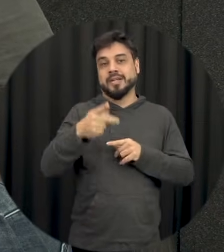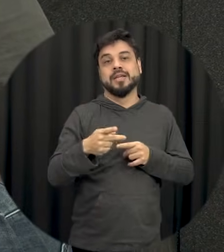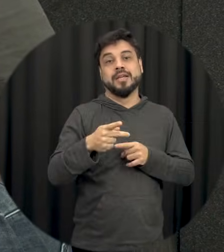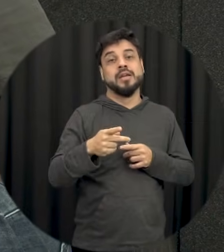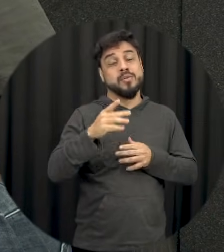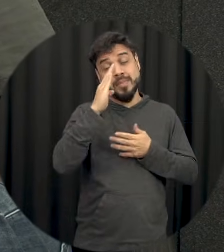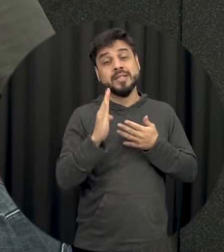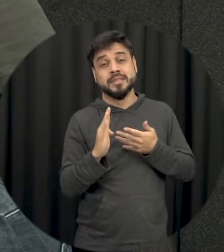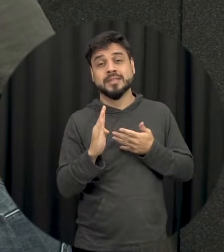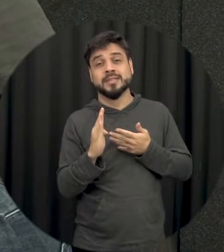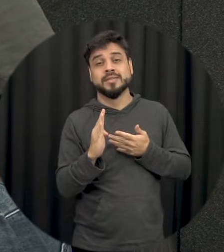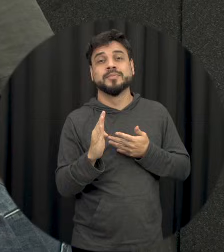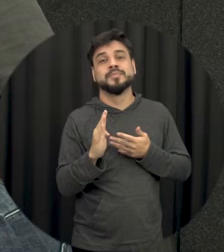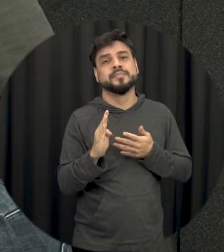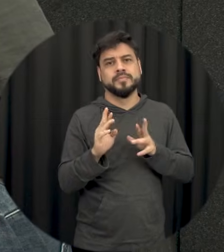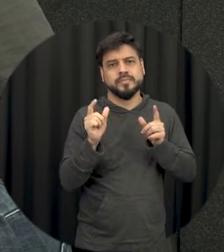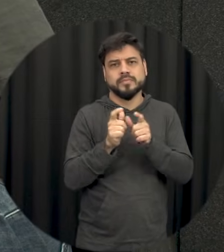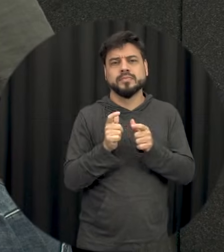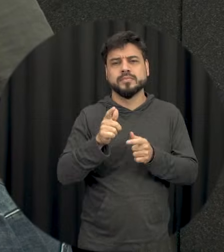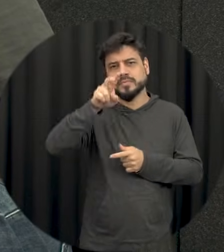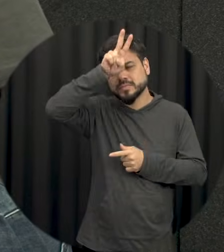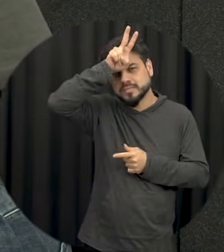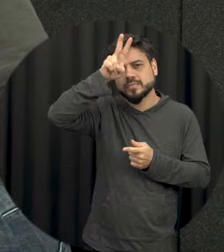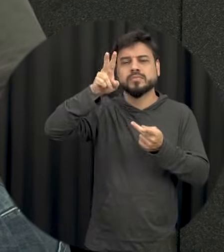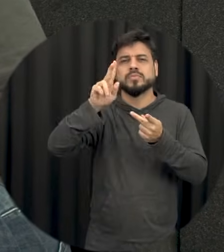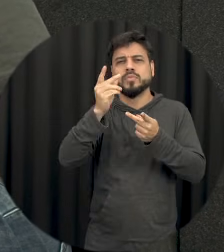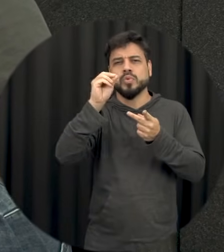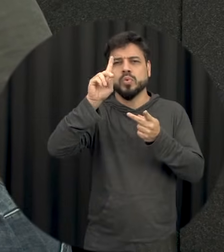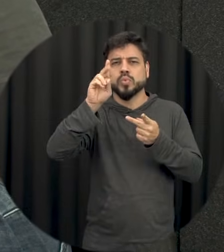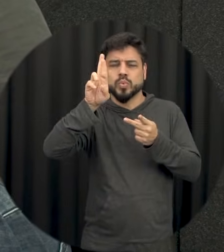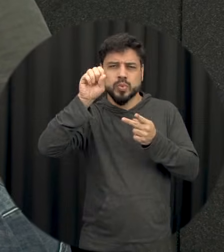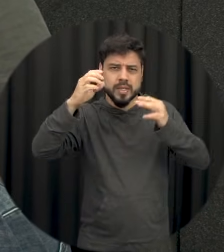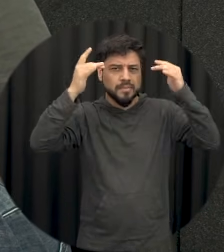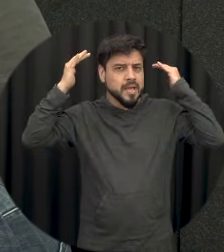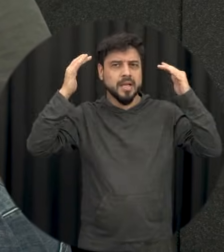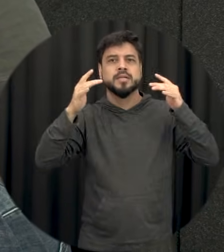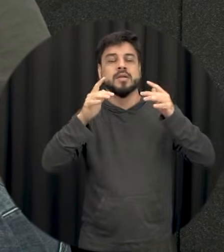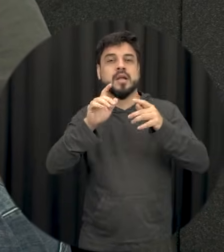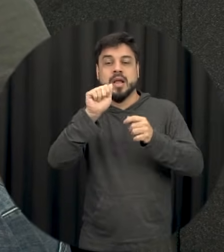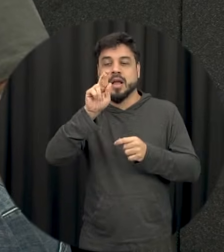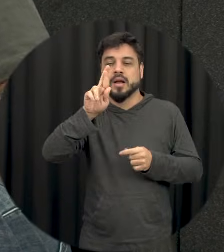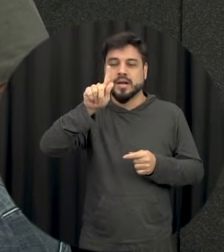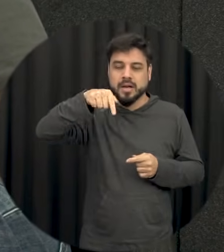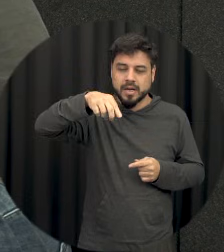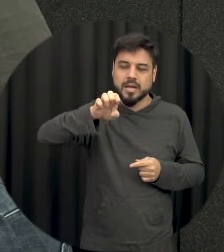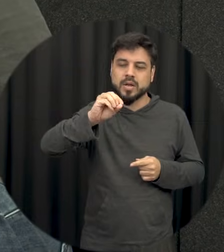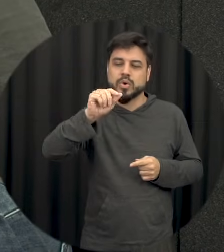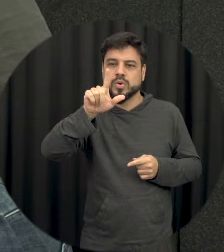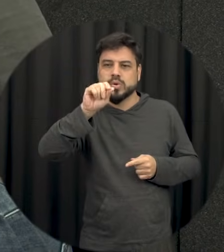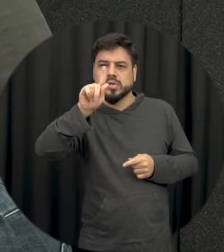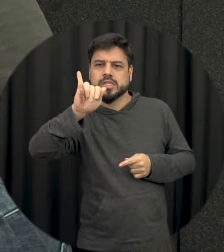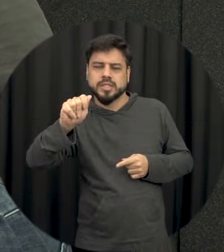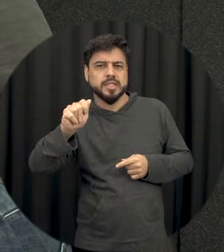do que, mas por exemplo, Peru, Honduras, México, né? Arqueologia e antropologia inclusive se estudam no mesmo curso às